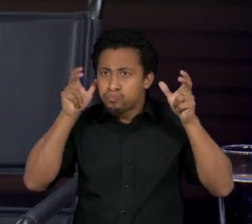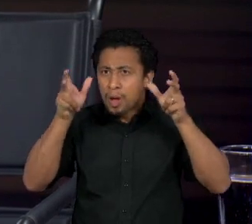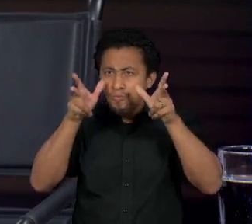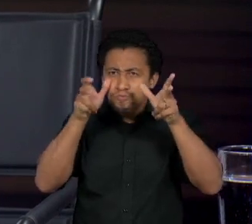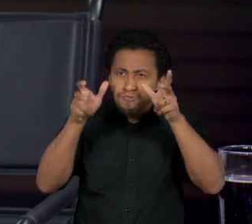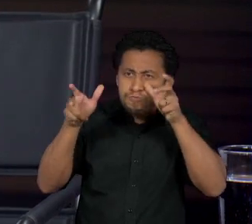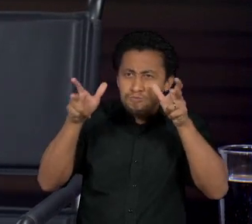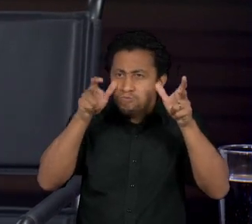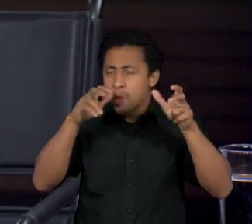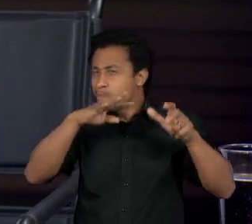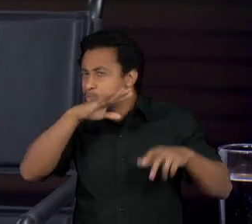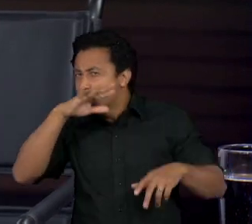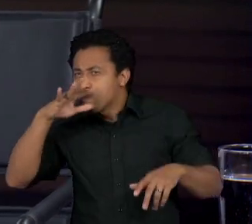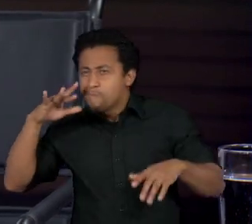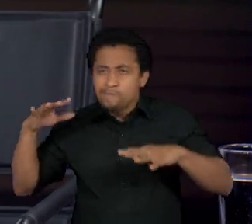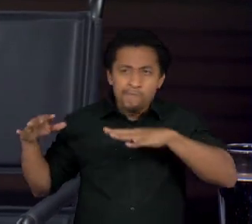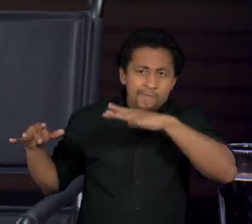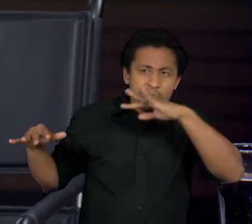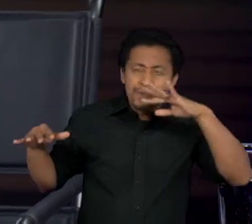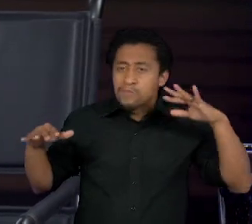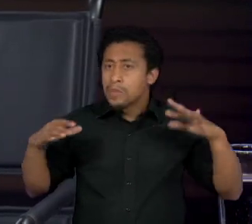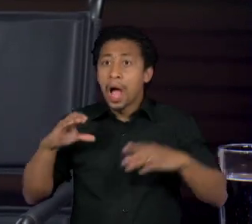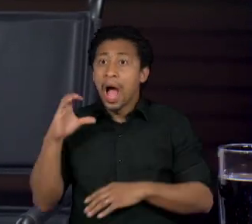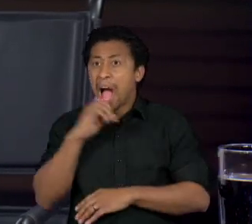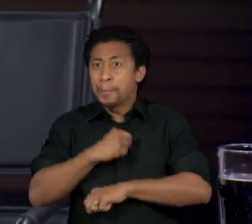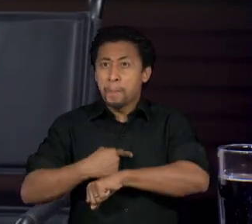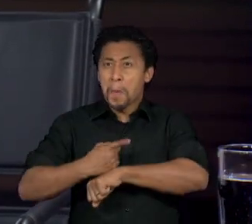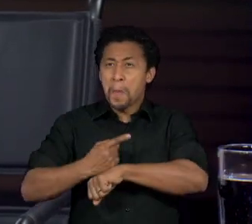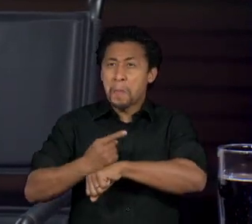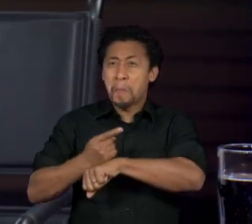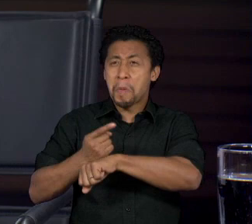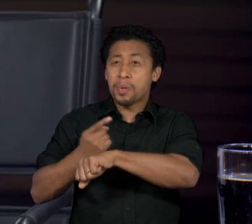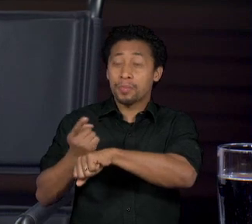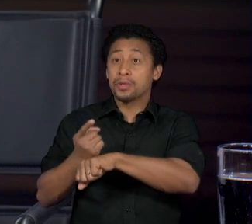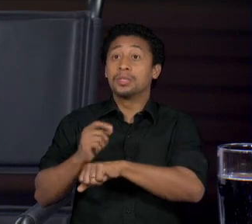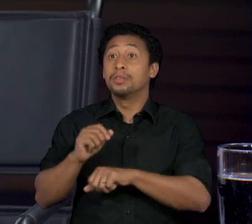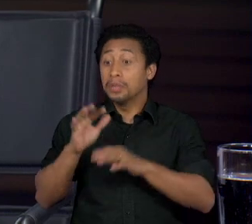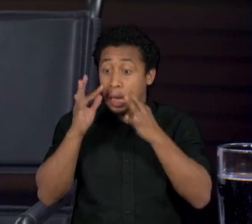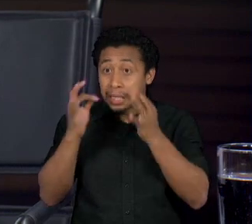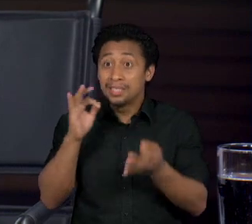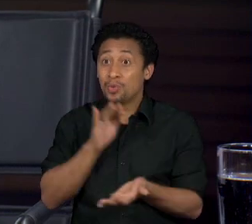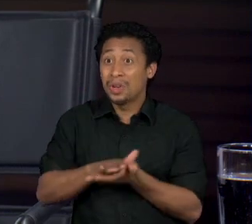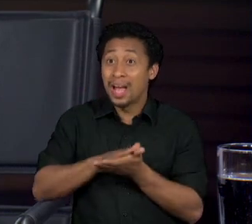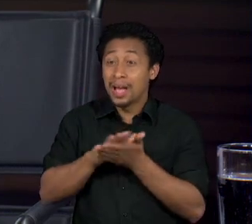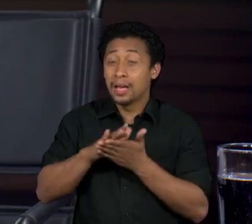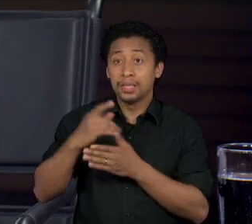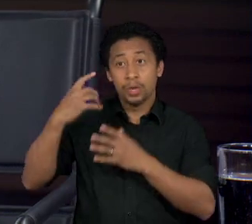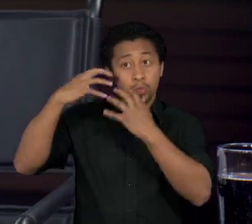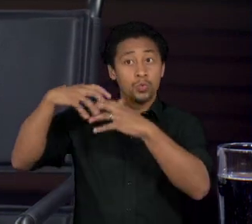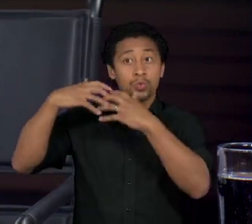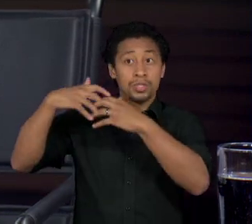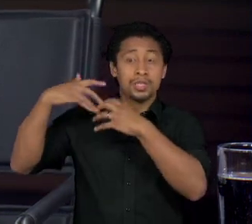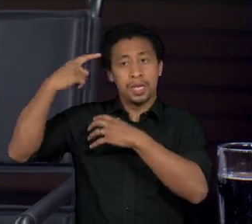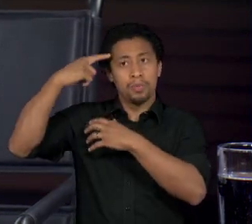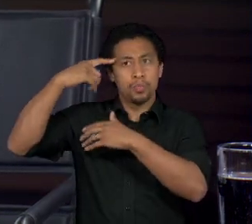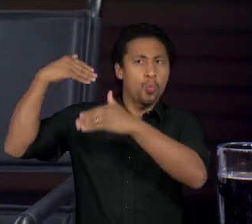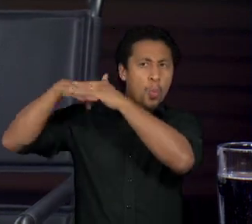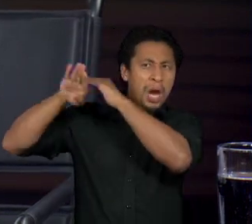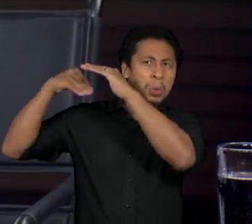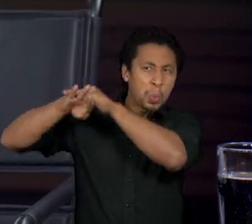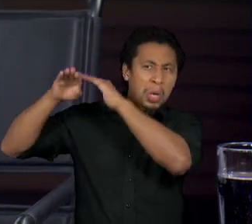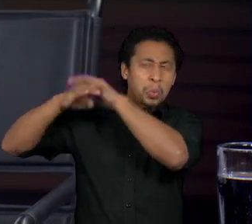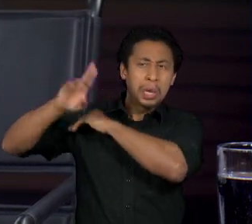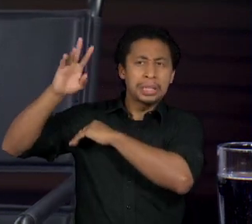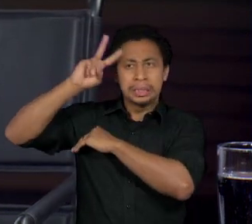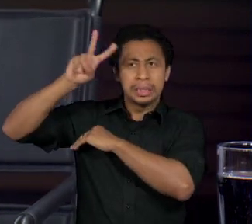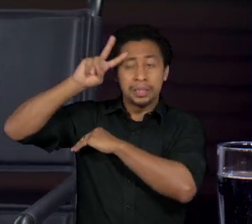segundos. Se você não está prestando atenção, algum registro veio para o seu cérebro. E aí você faz associações com coisas que você já vivenciou na